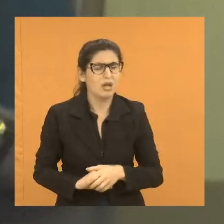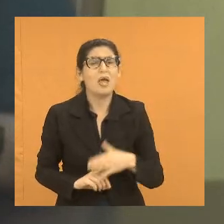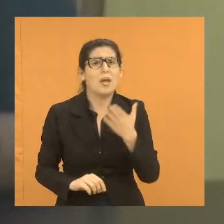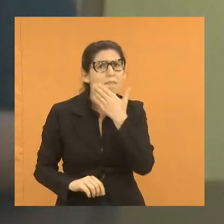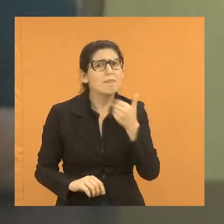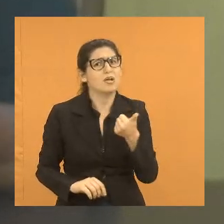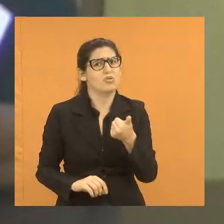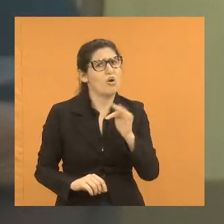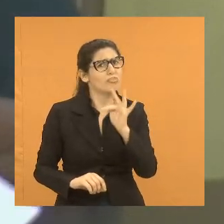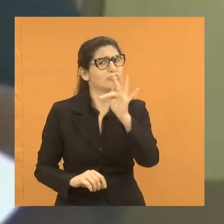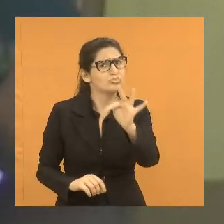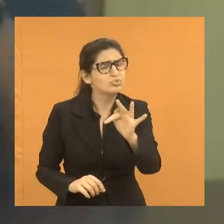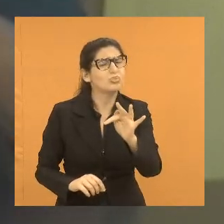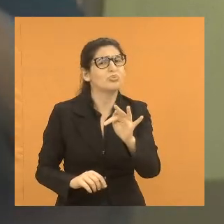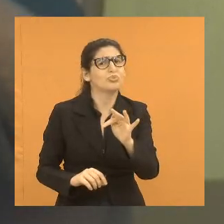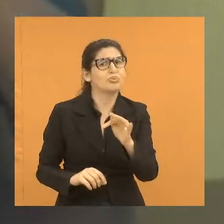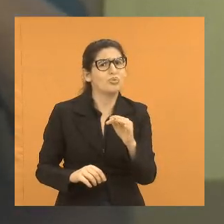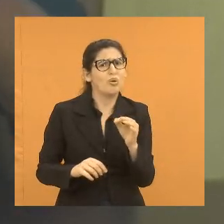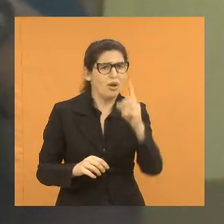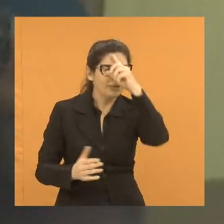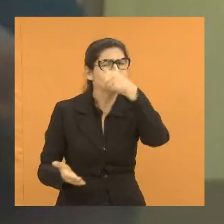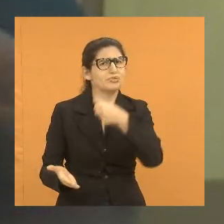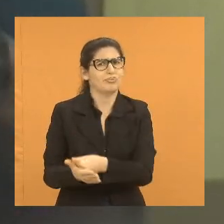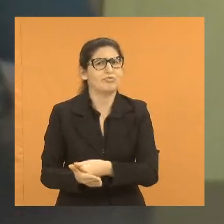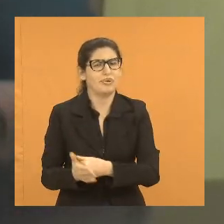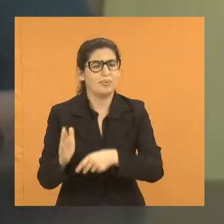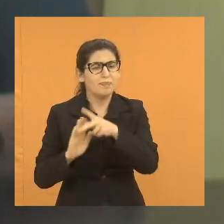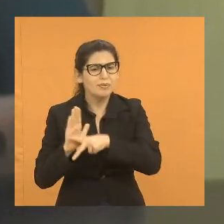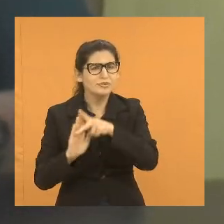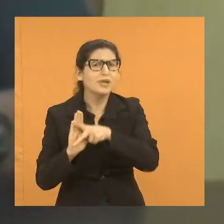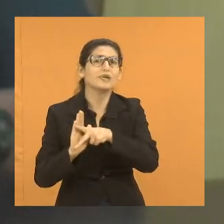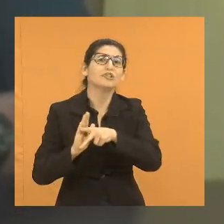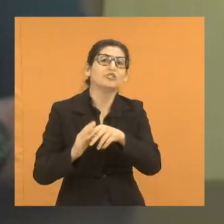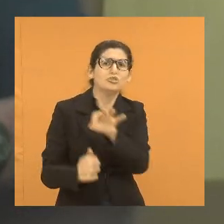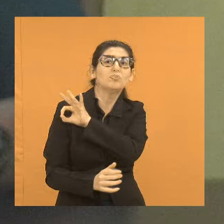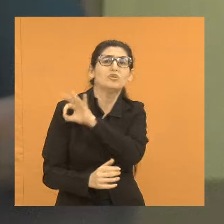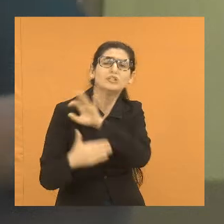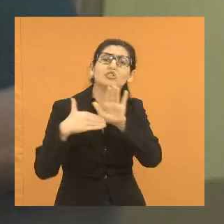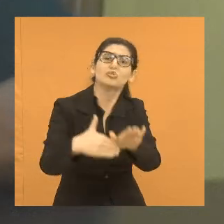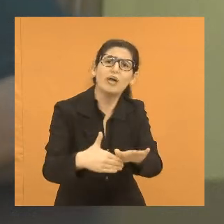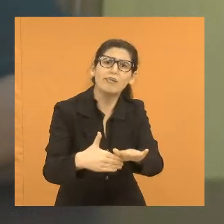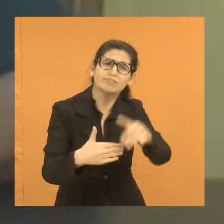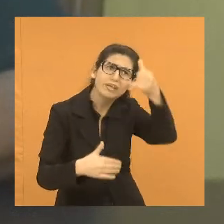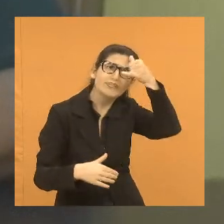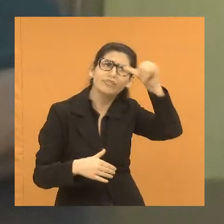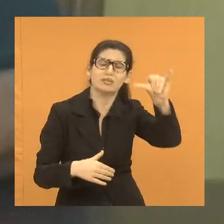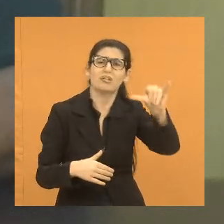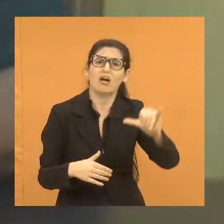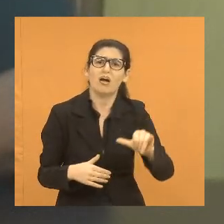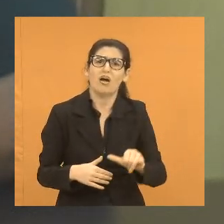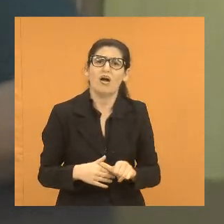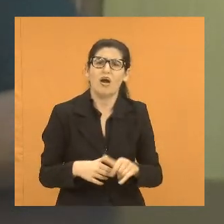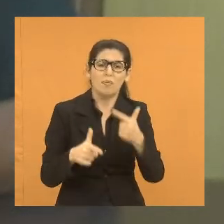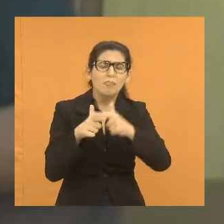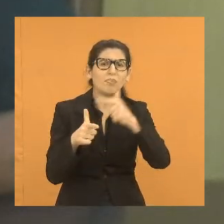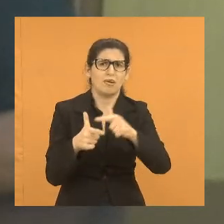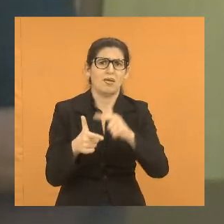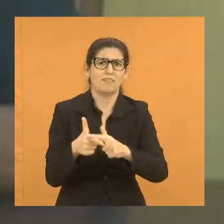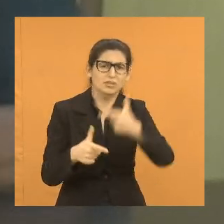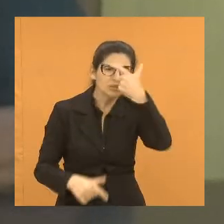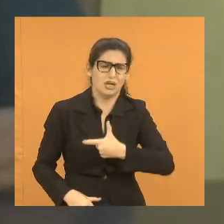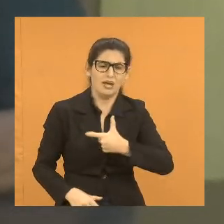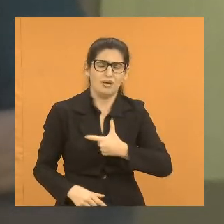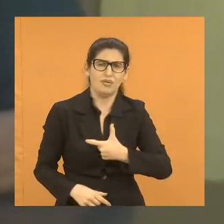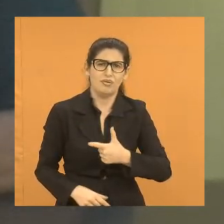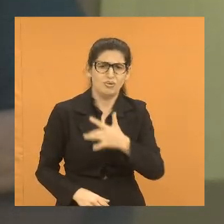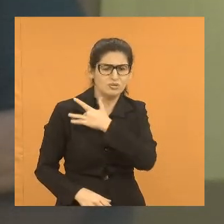de polícia. Porque nós temos que diminuir esse número de brincadeiras com coisa que é muito séria, que é a saúde no